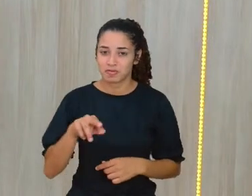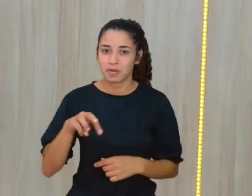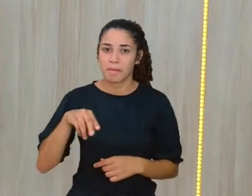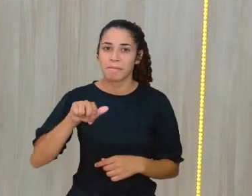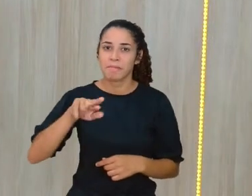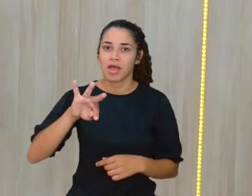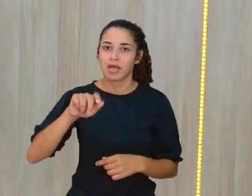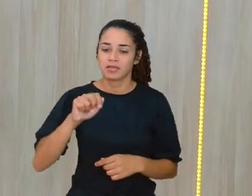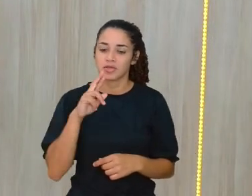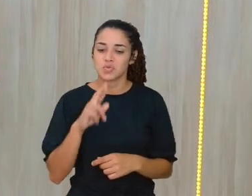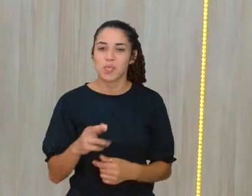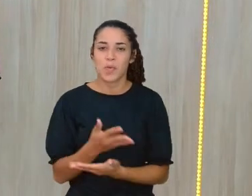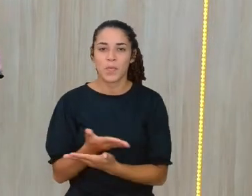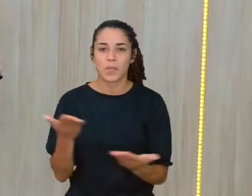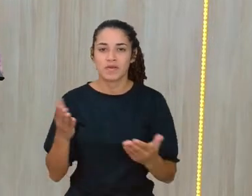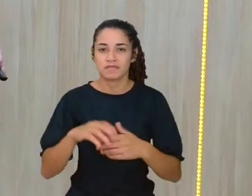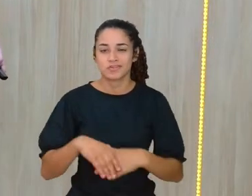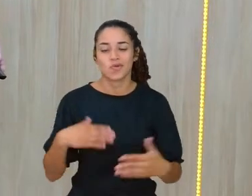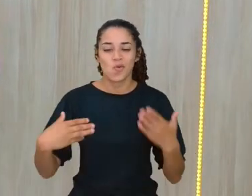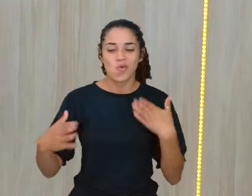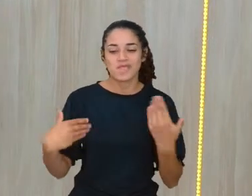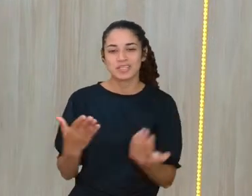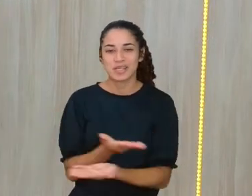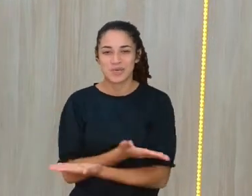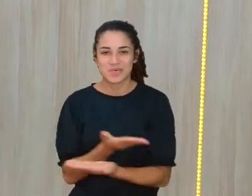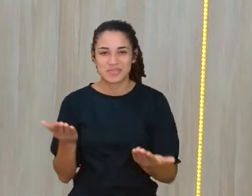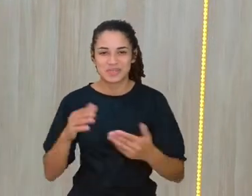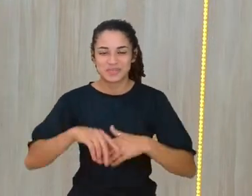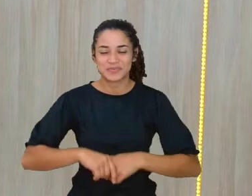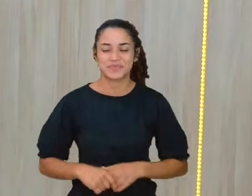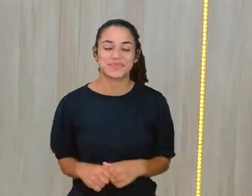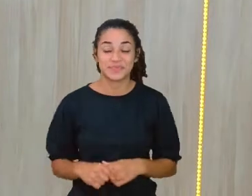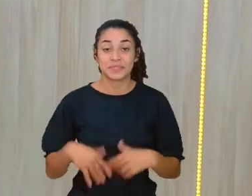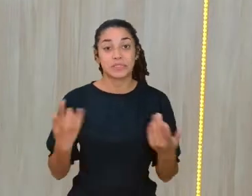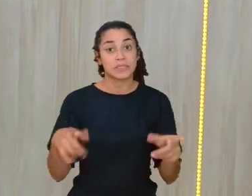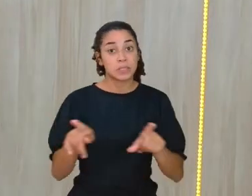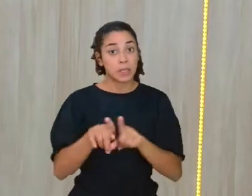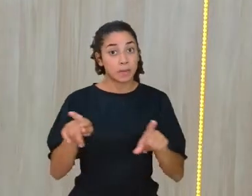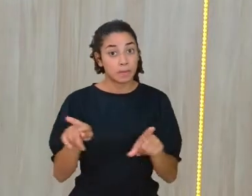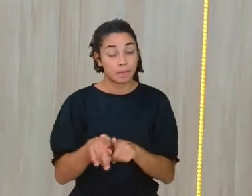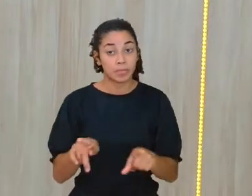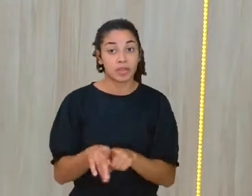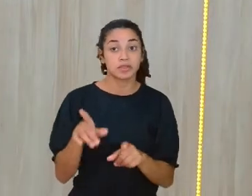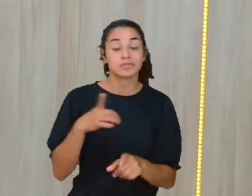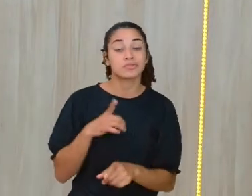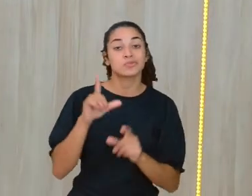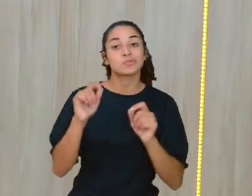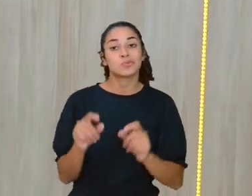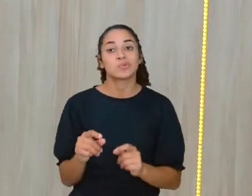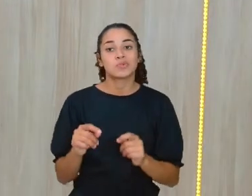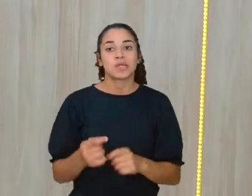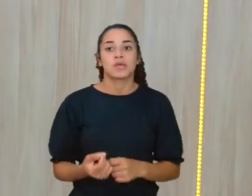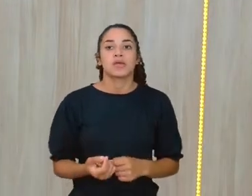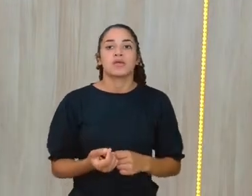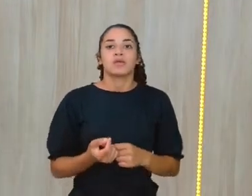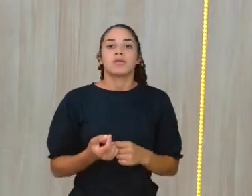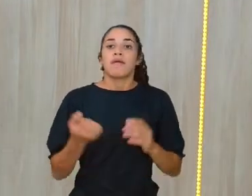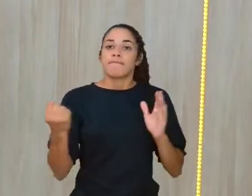responder para vocês, conversar com vocês. Além disso, eu coloquei aqui o